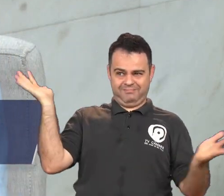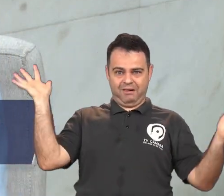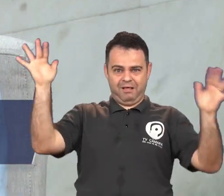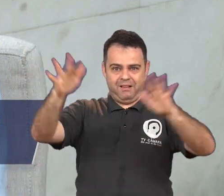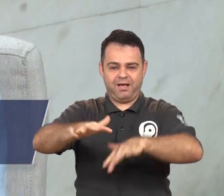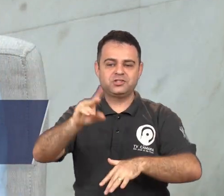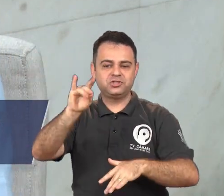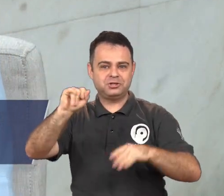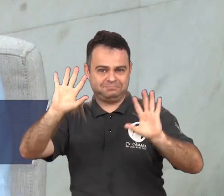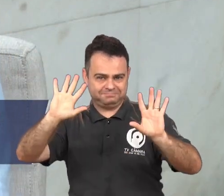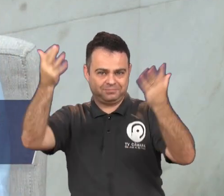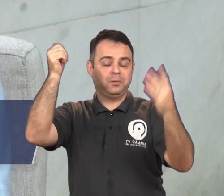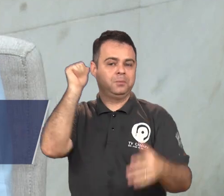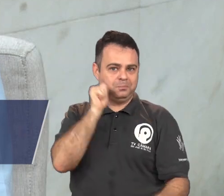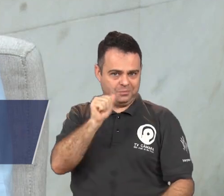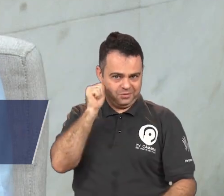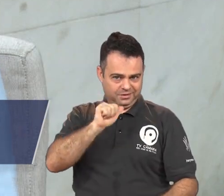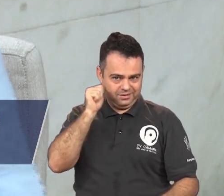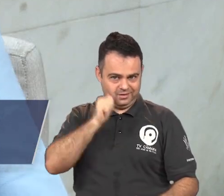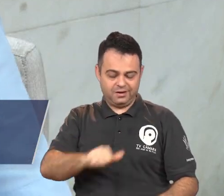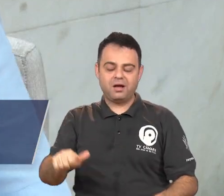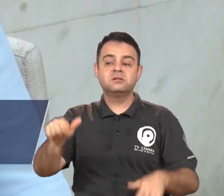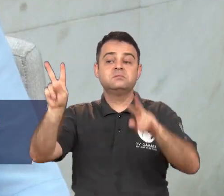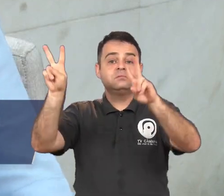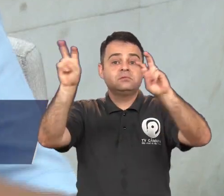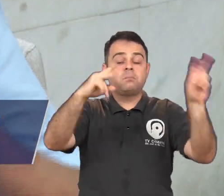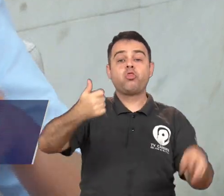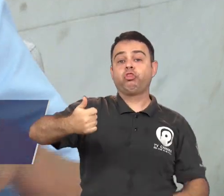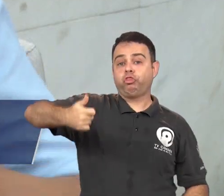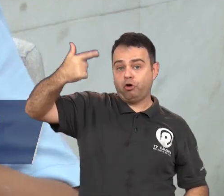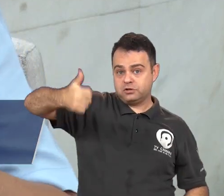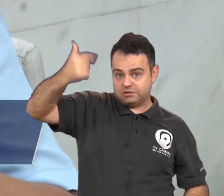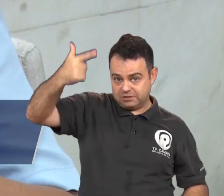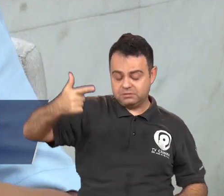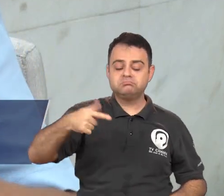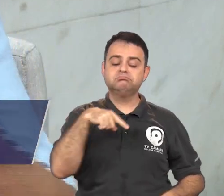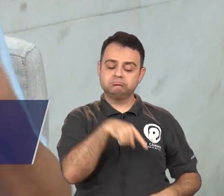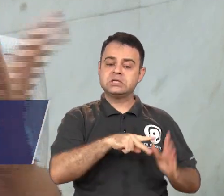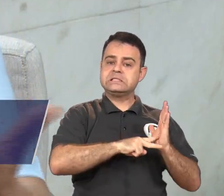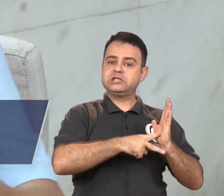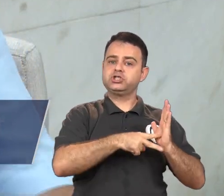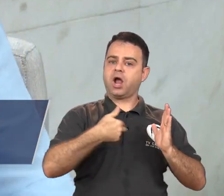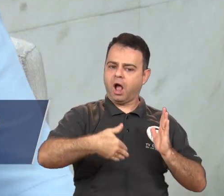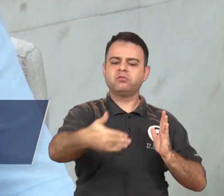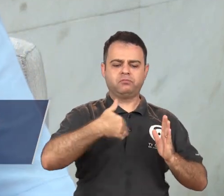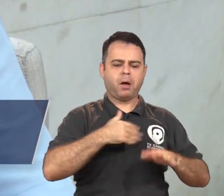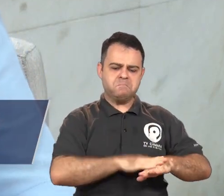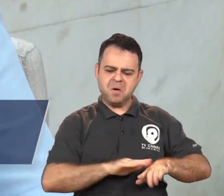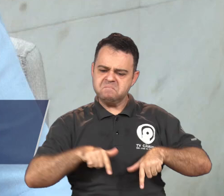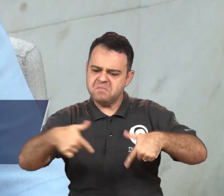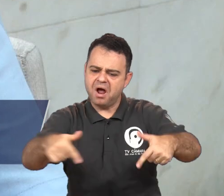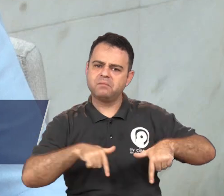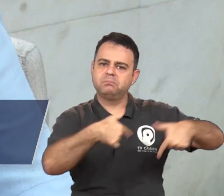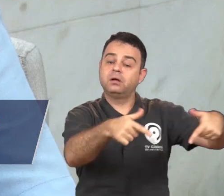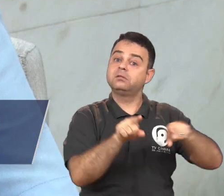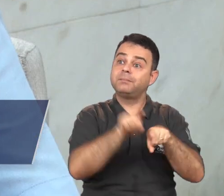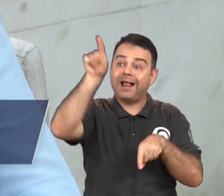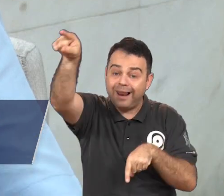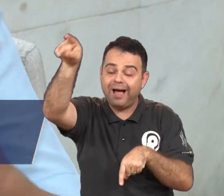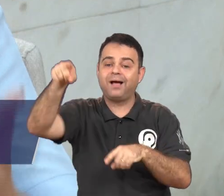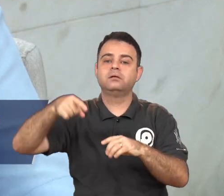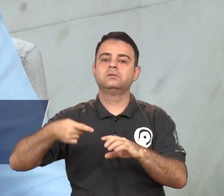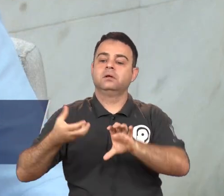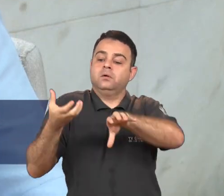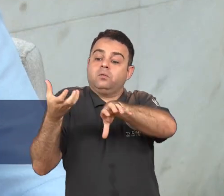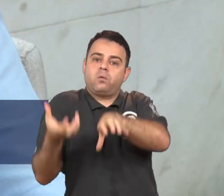tivemos 12 deliberações que vão ser trabalhadas nos sindicatos, mas principalmente no Congresso. Olha só.